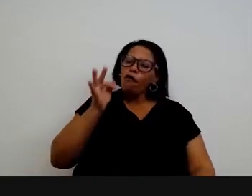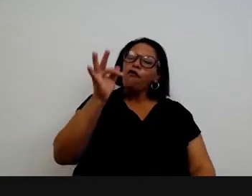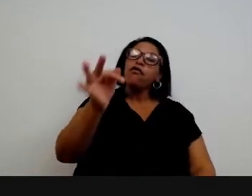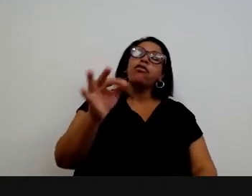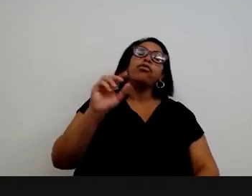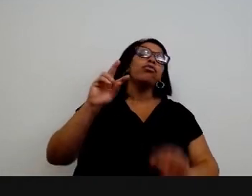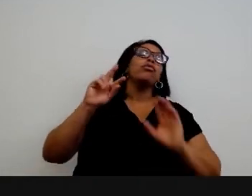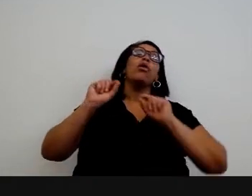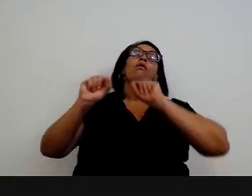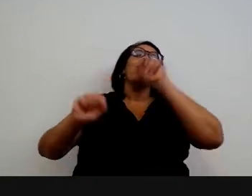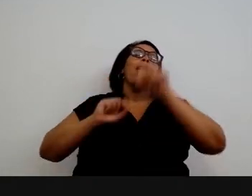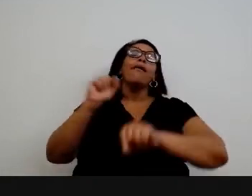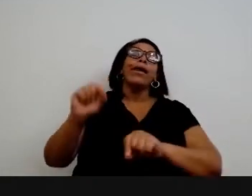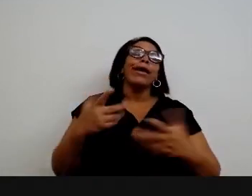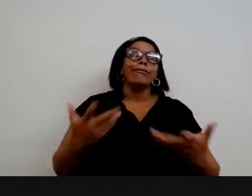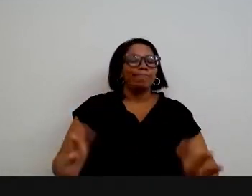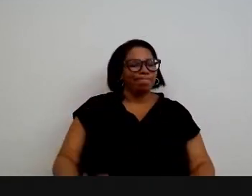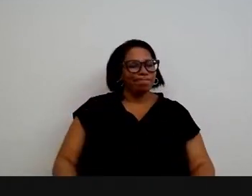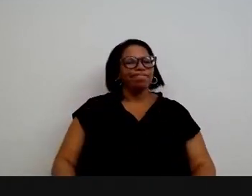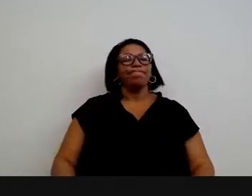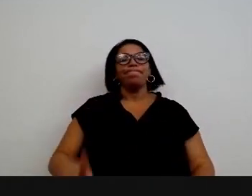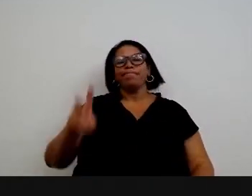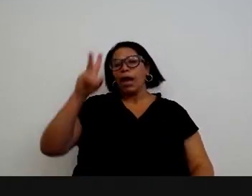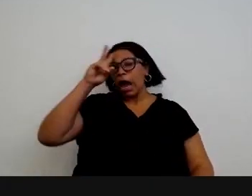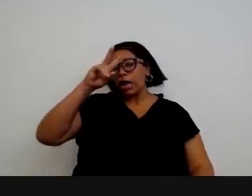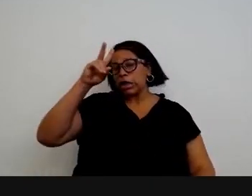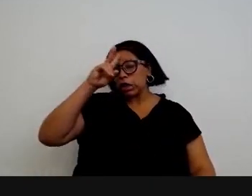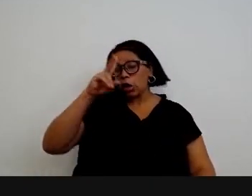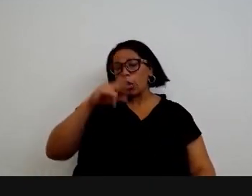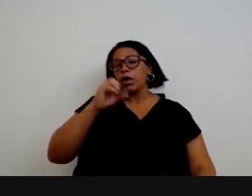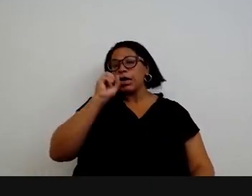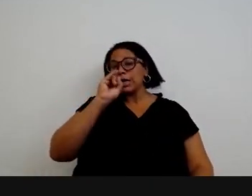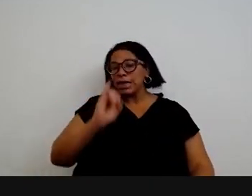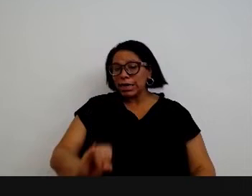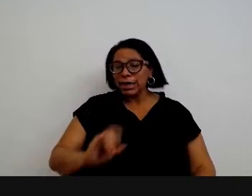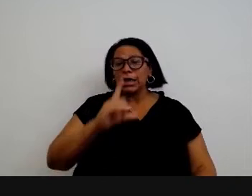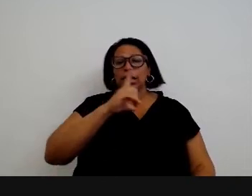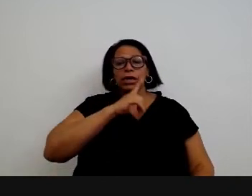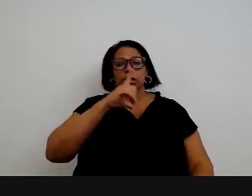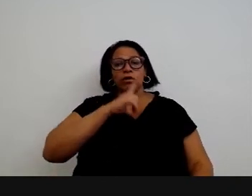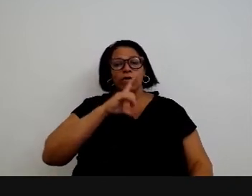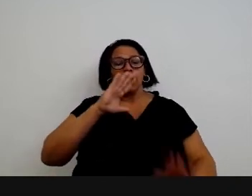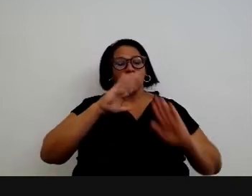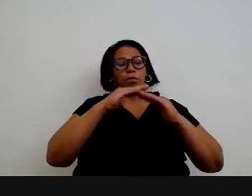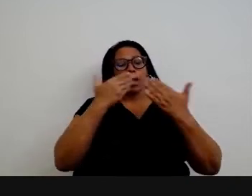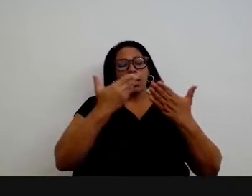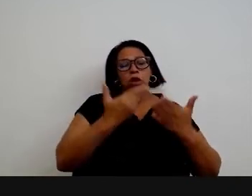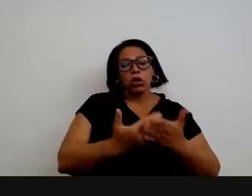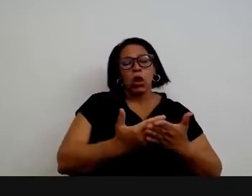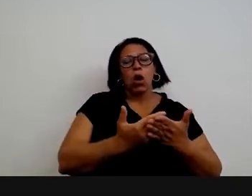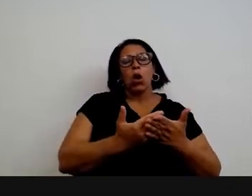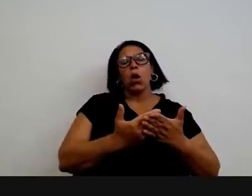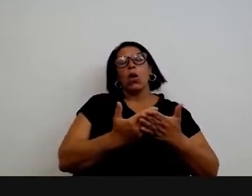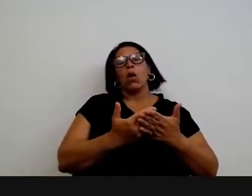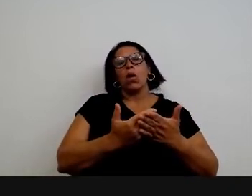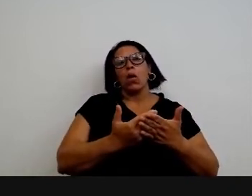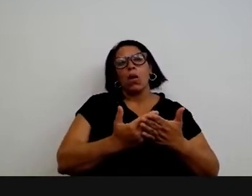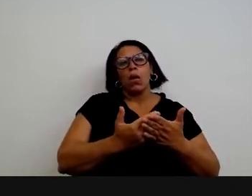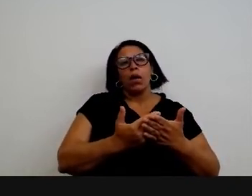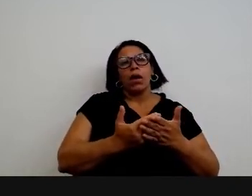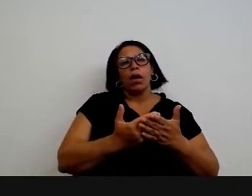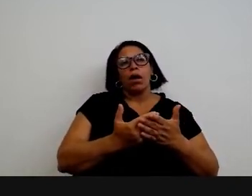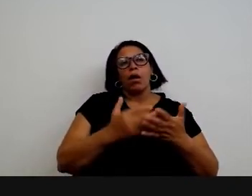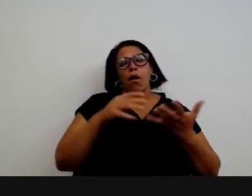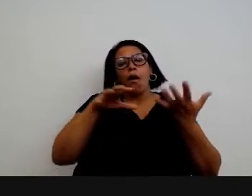acho aquela história de que, se tivéssemos escolas e parlamentos cada